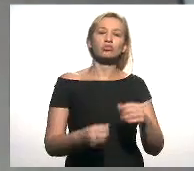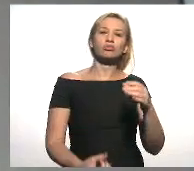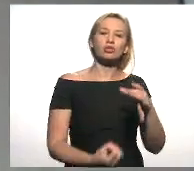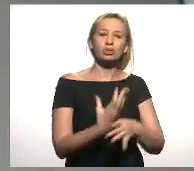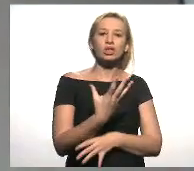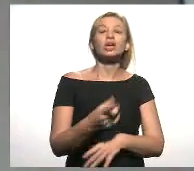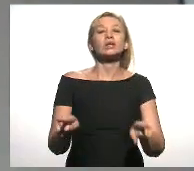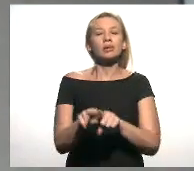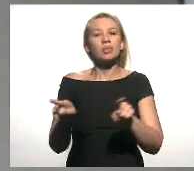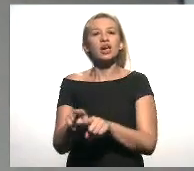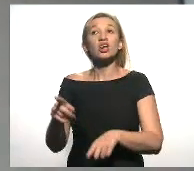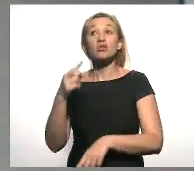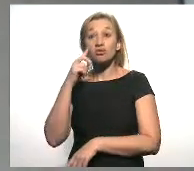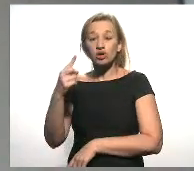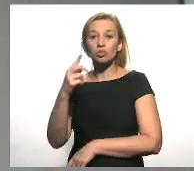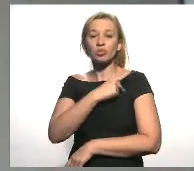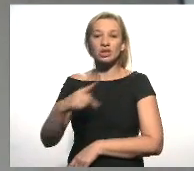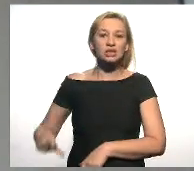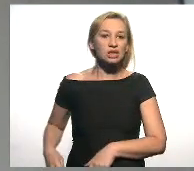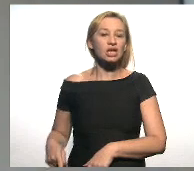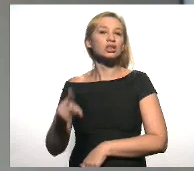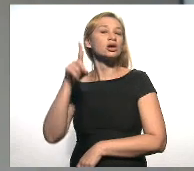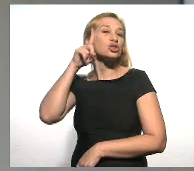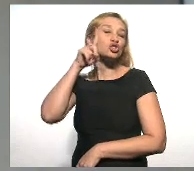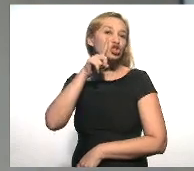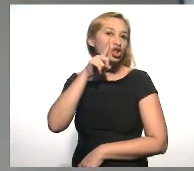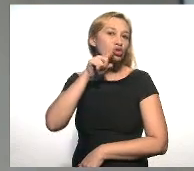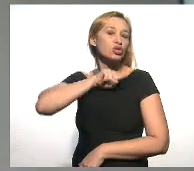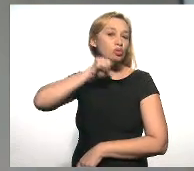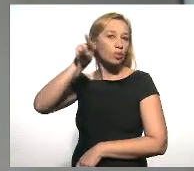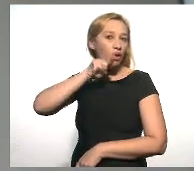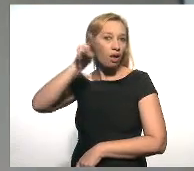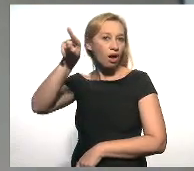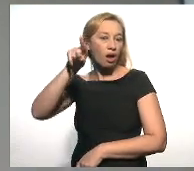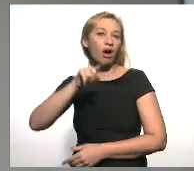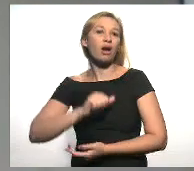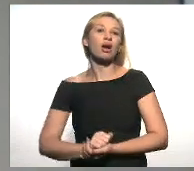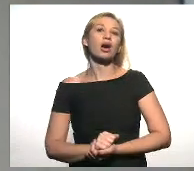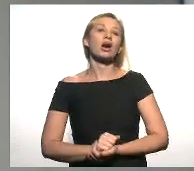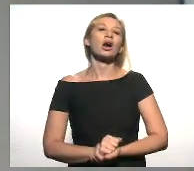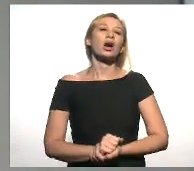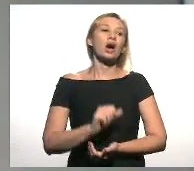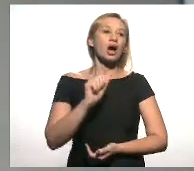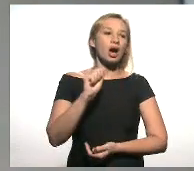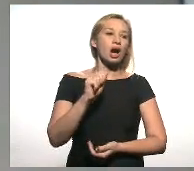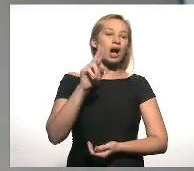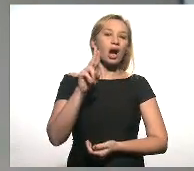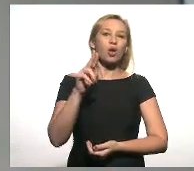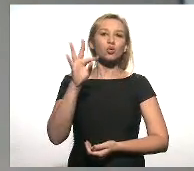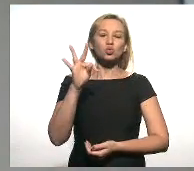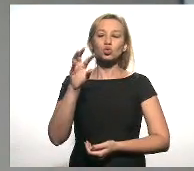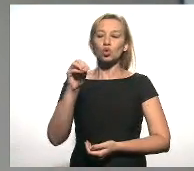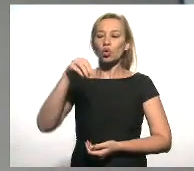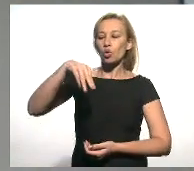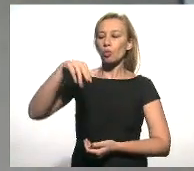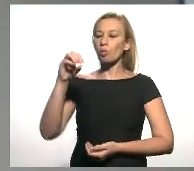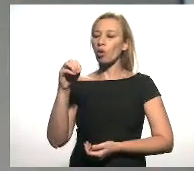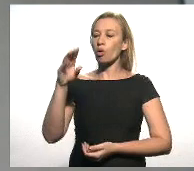Donald Trump, fazer algo semelhante com a indústria automobilística, intervindo na indústria automobilística para que ela pudesse